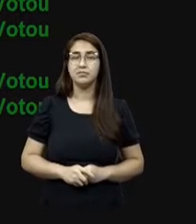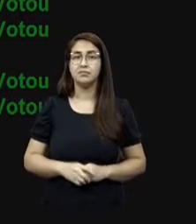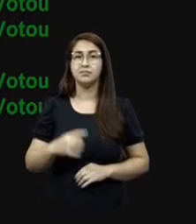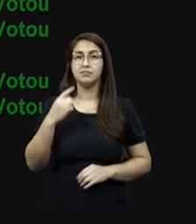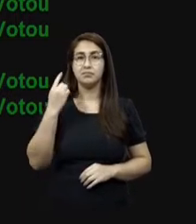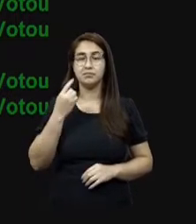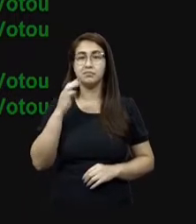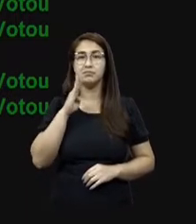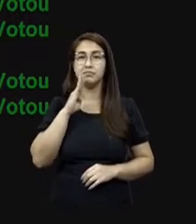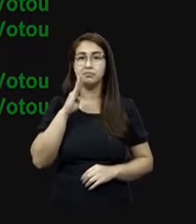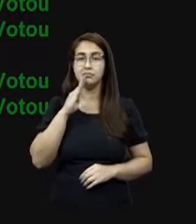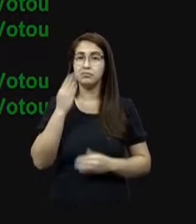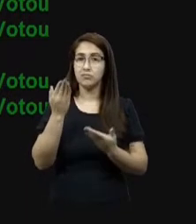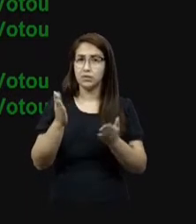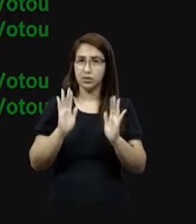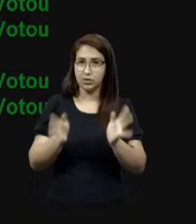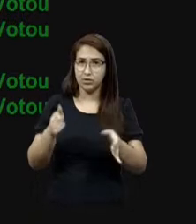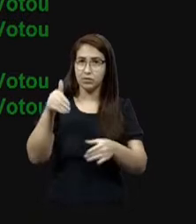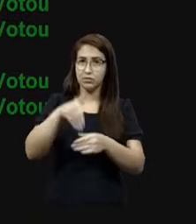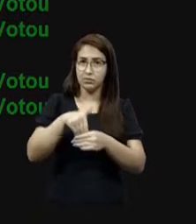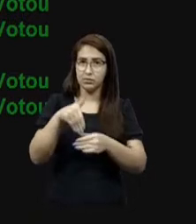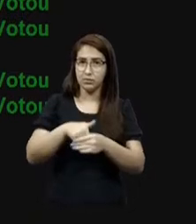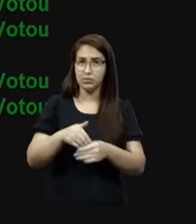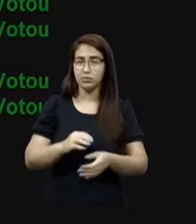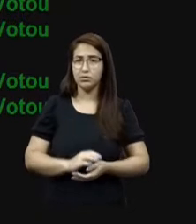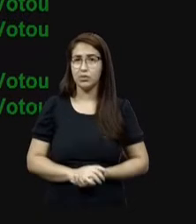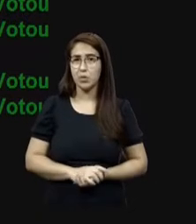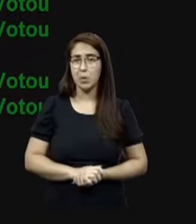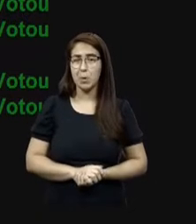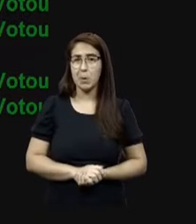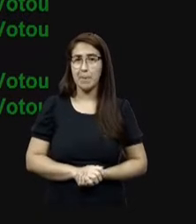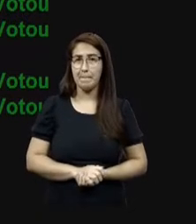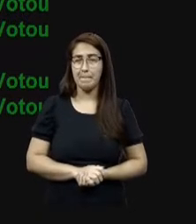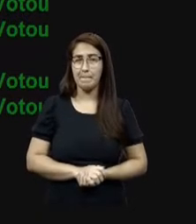Deputado Berlanda, Vossa Excelência já exerceu seu direito de voto?